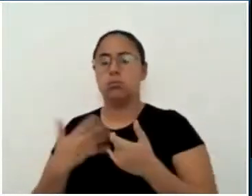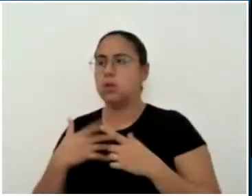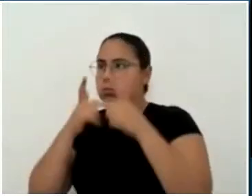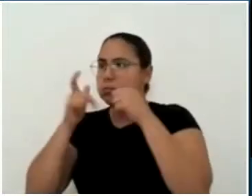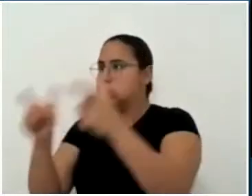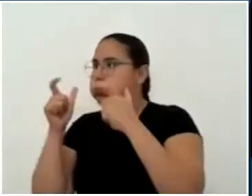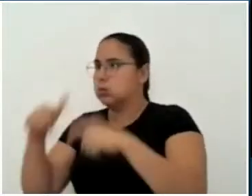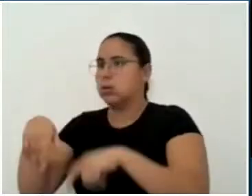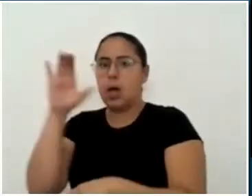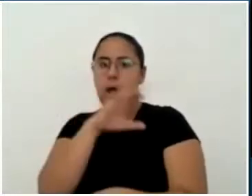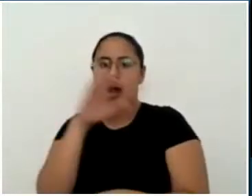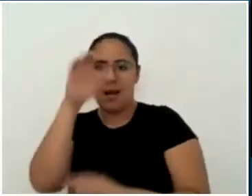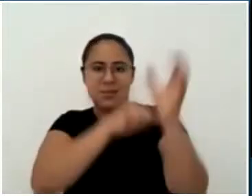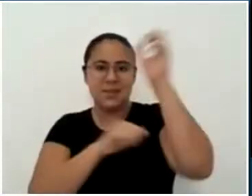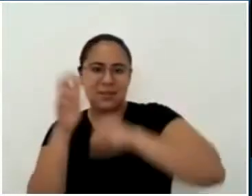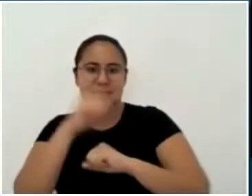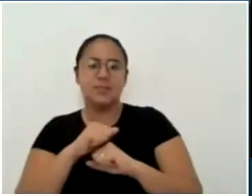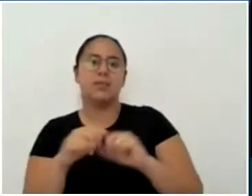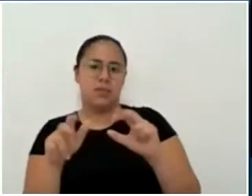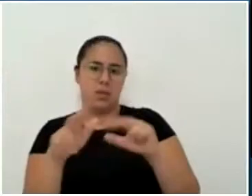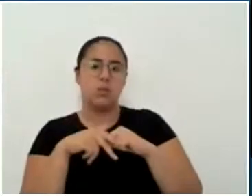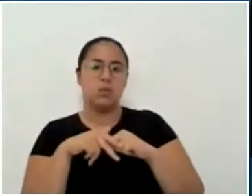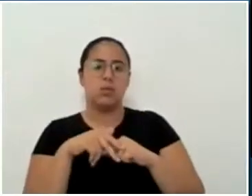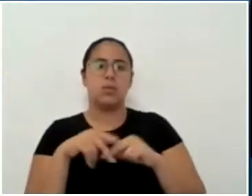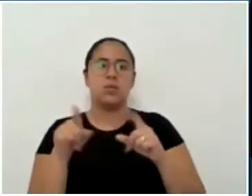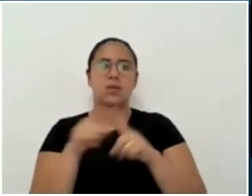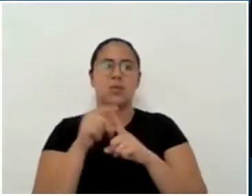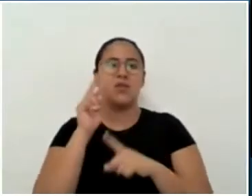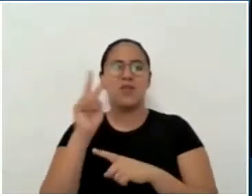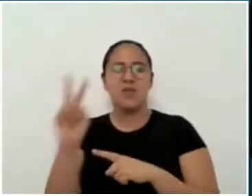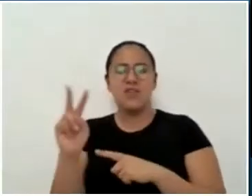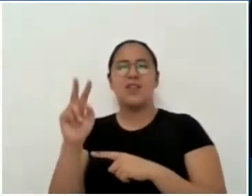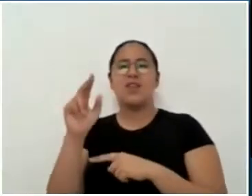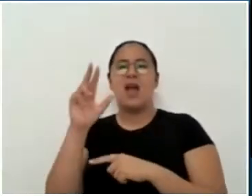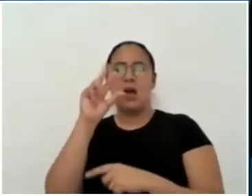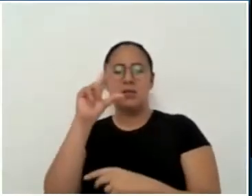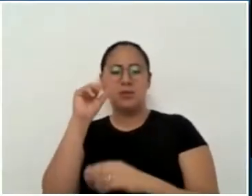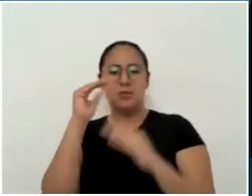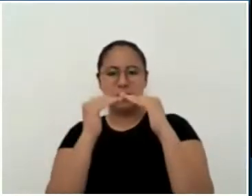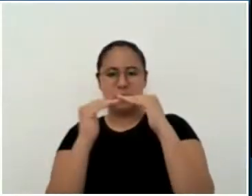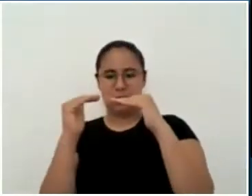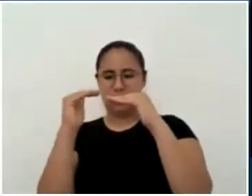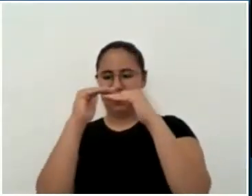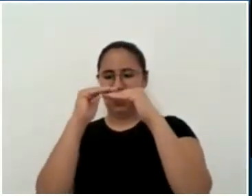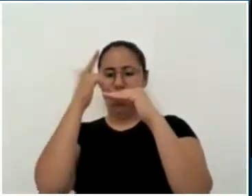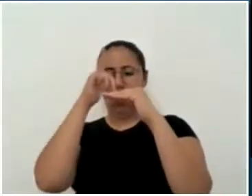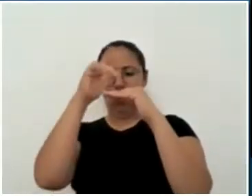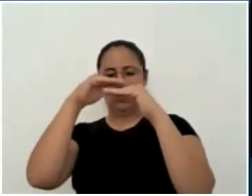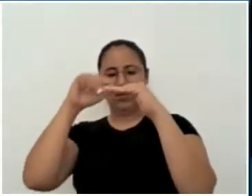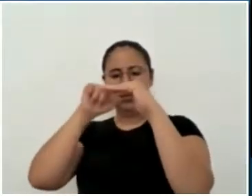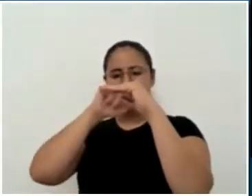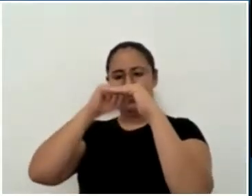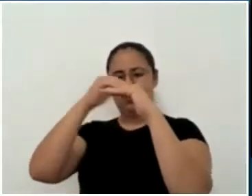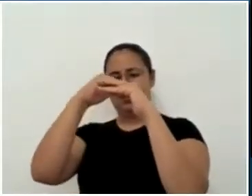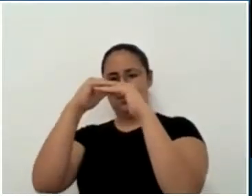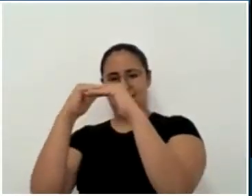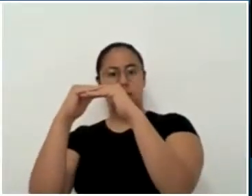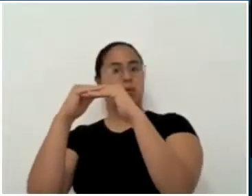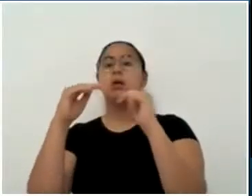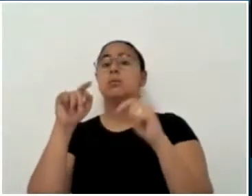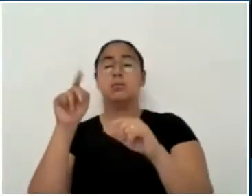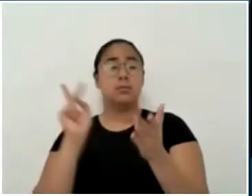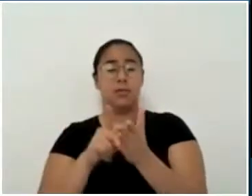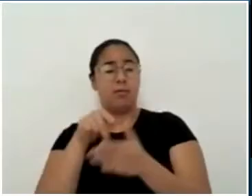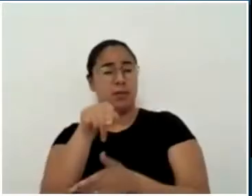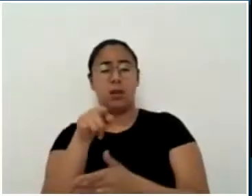giro temporal superior, em azul o giro temporal médio, que assim, não dá para fazer esse exame, isso precisa ficar claro, para eu ver se o cara